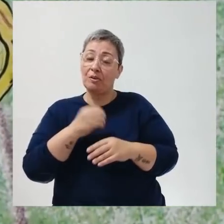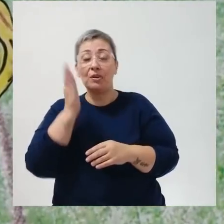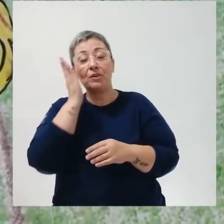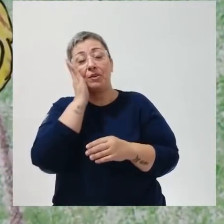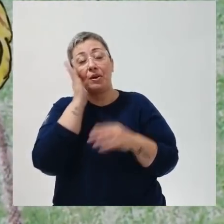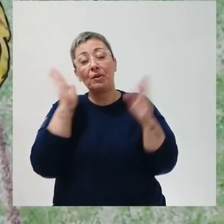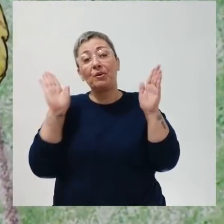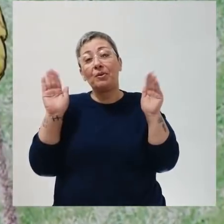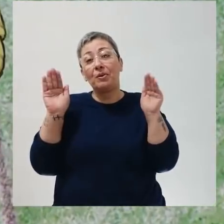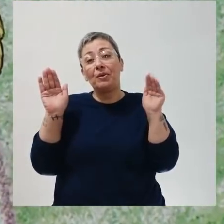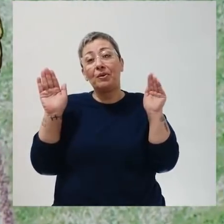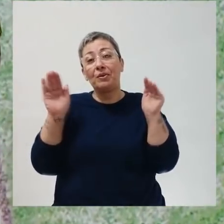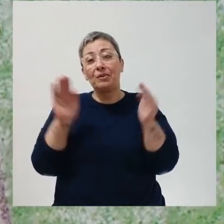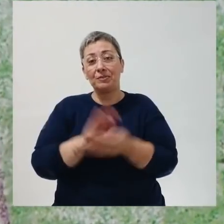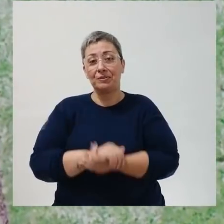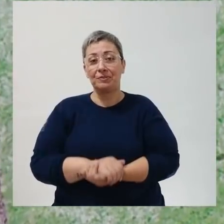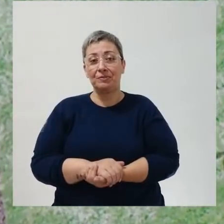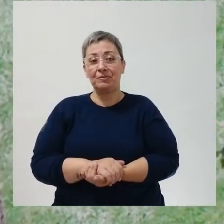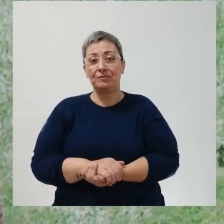com os anjinhos.